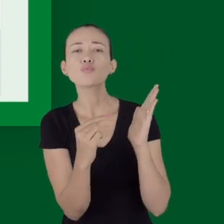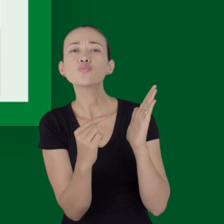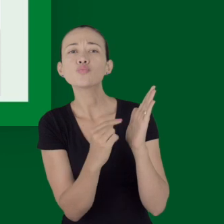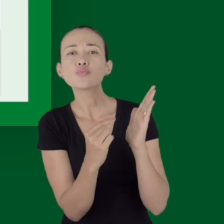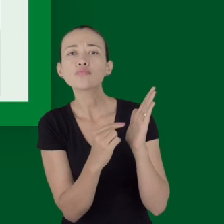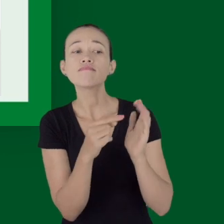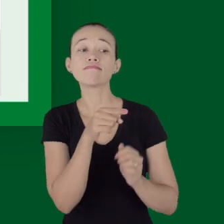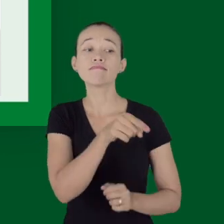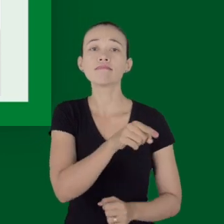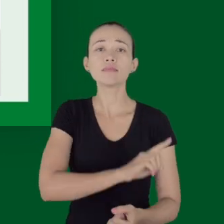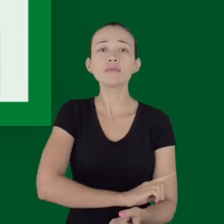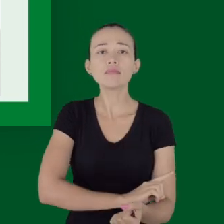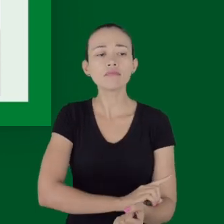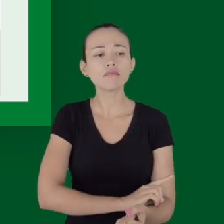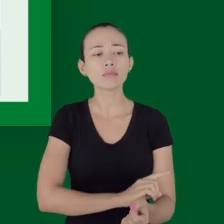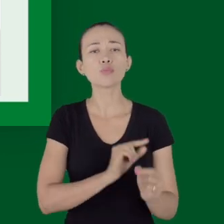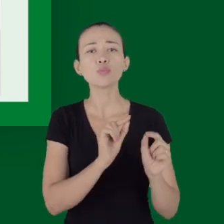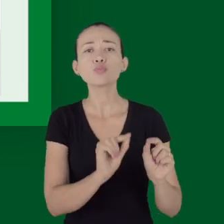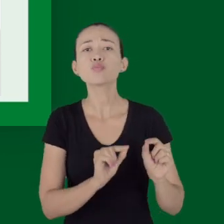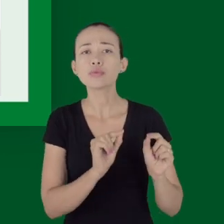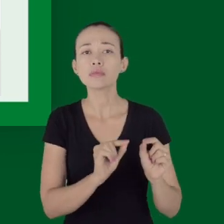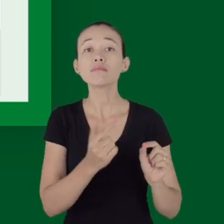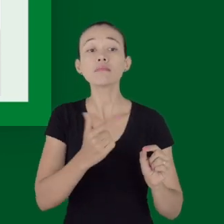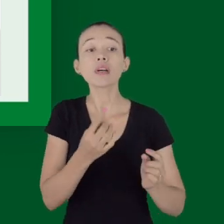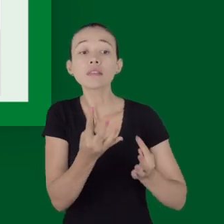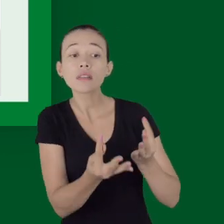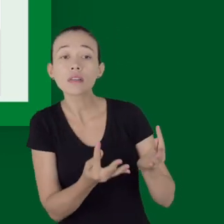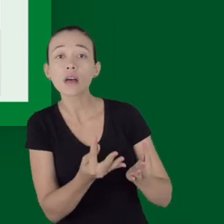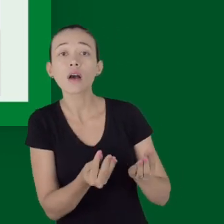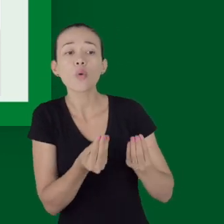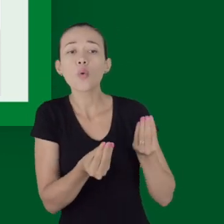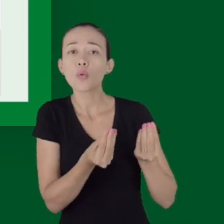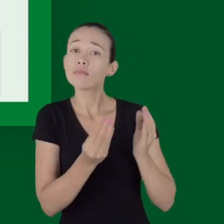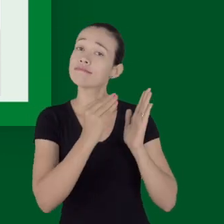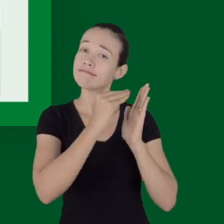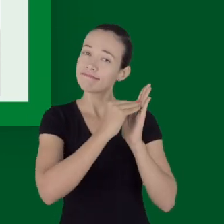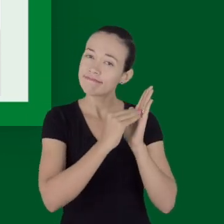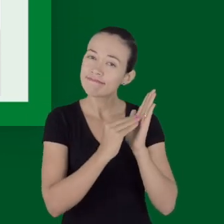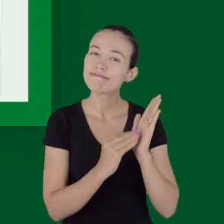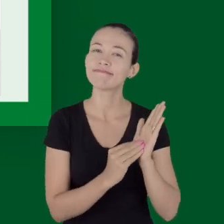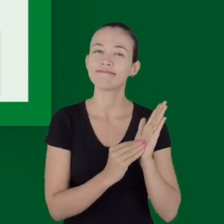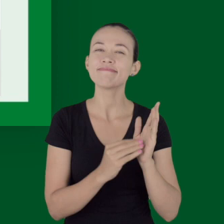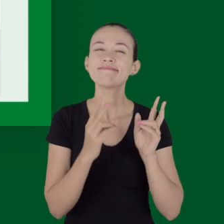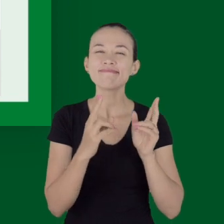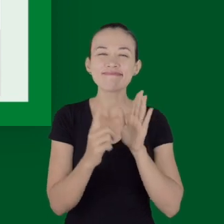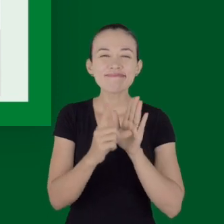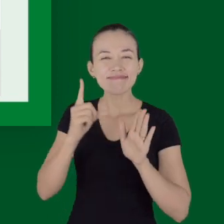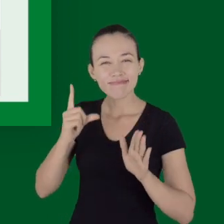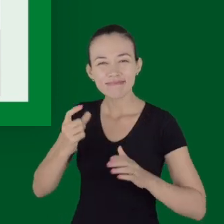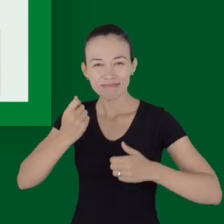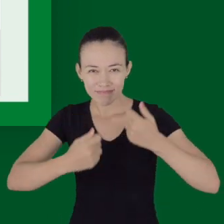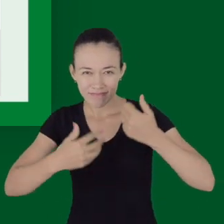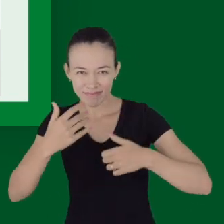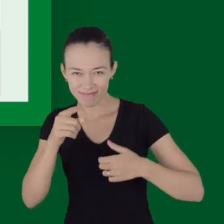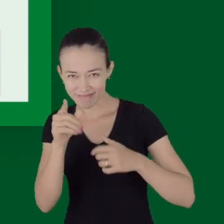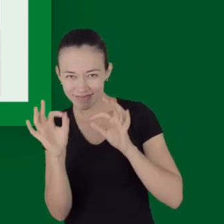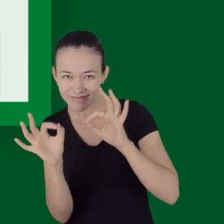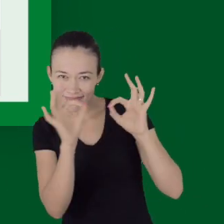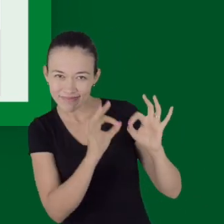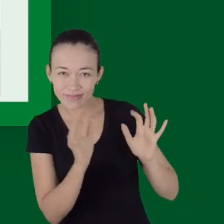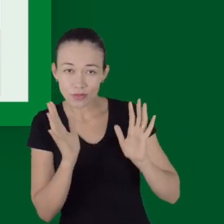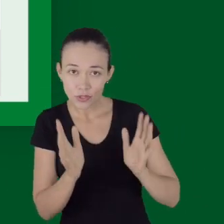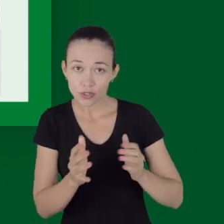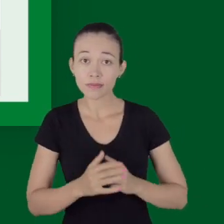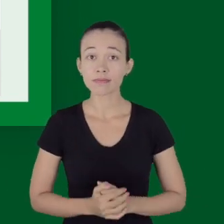informações gerais, né, sobre a doença e o tratamento. Como já foi explicado nas outras aulas, né, o diabetes